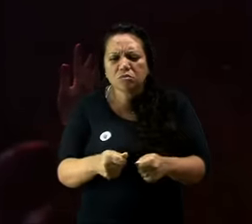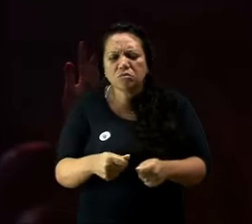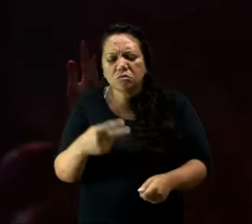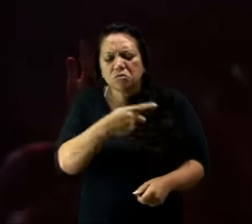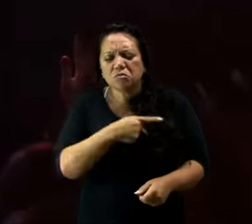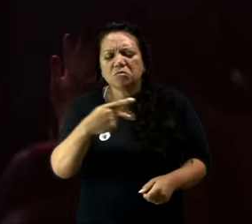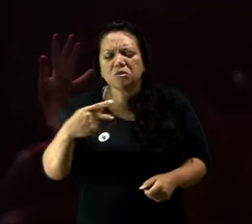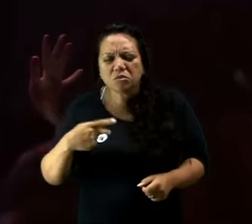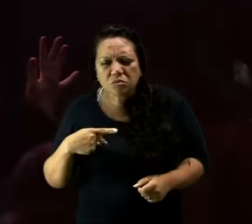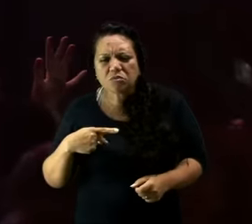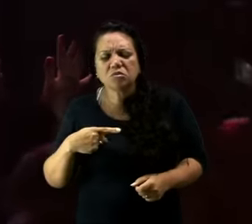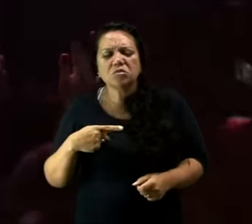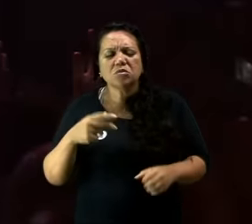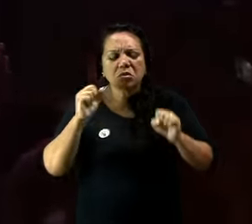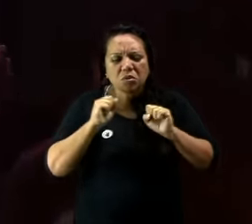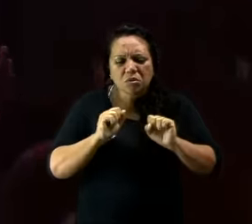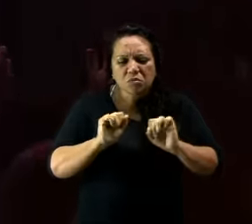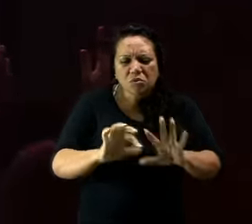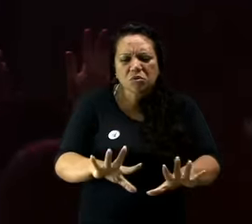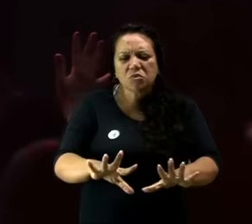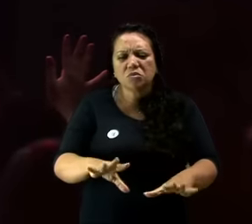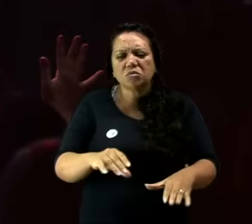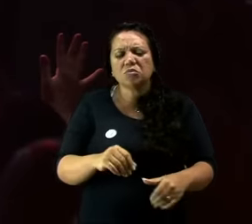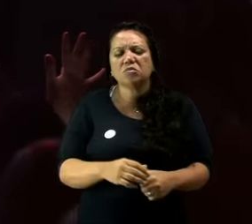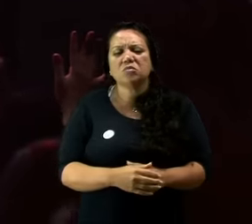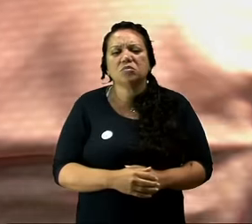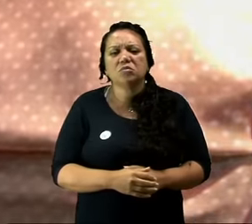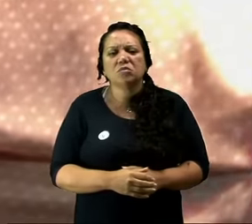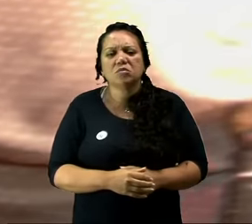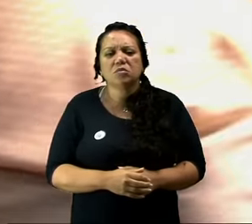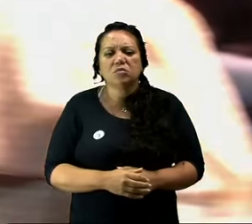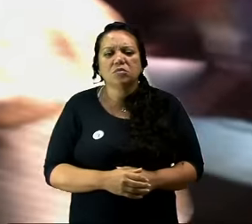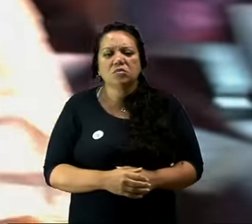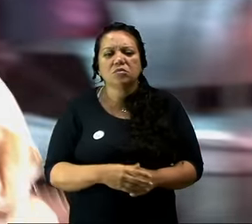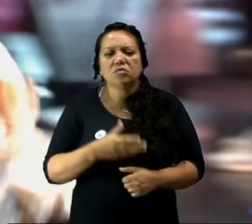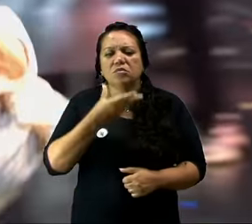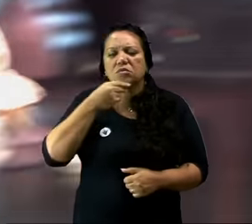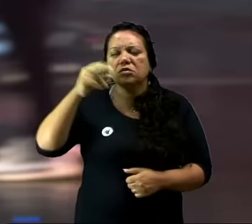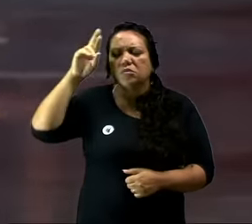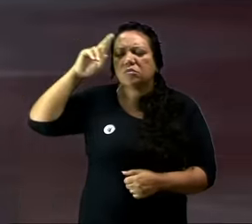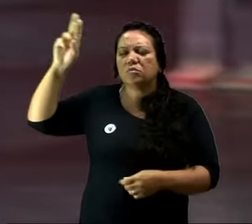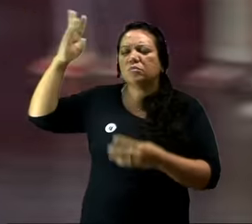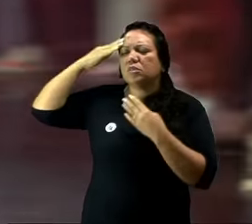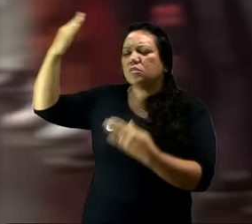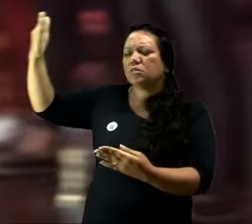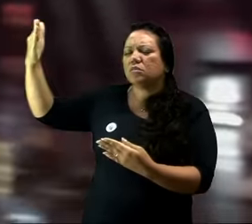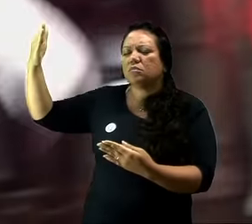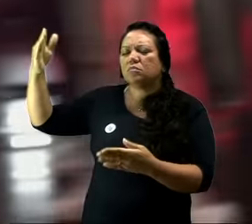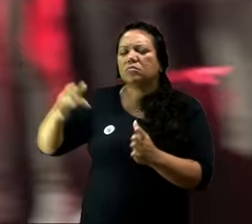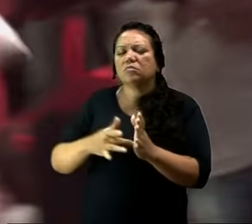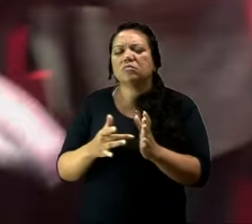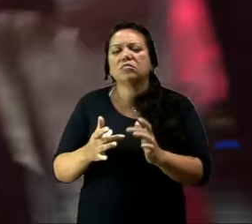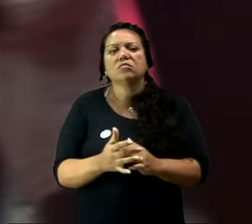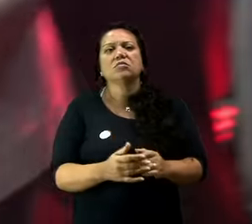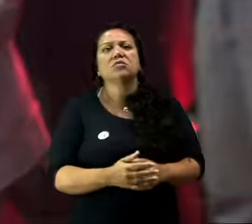pastores. Eu abençoo os meus líderes. Senhor Jesus, obrigada.